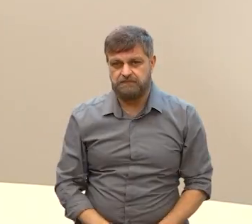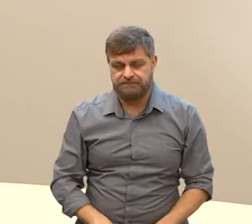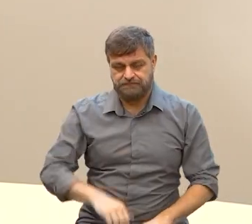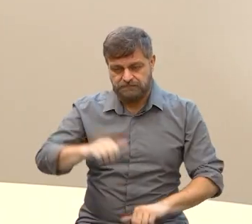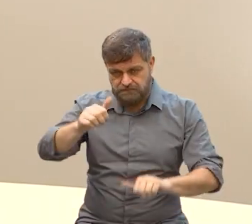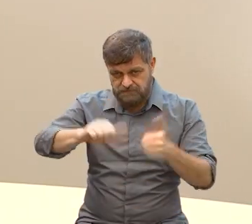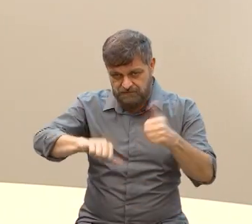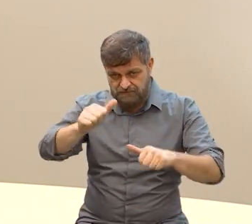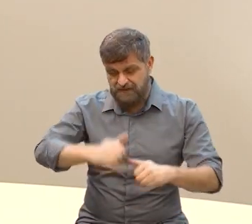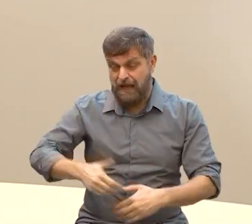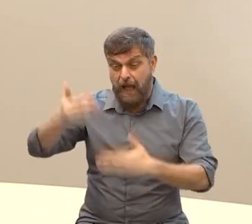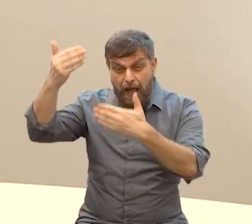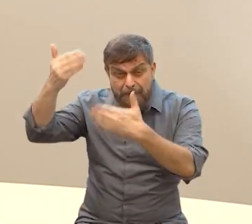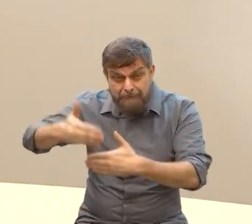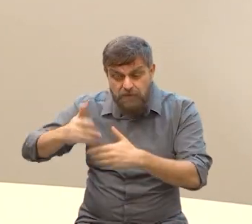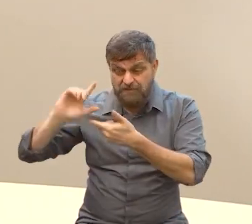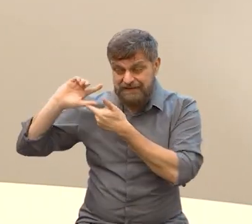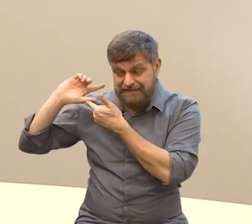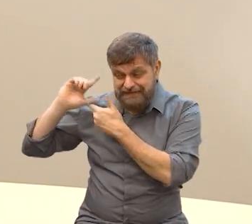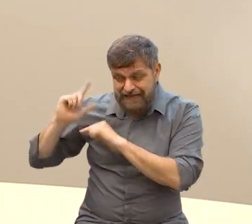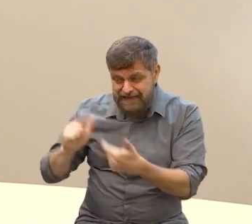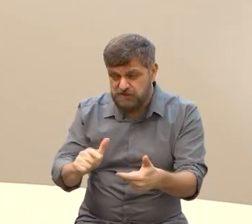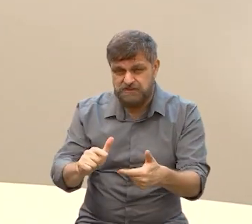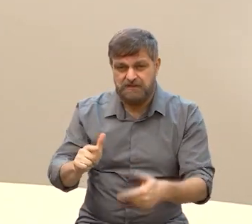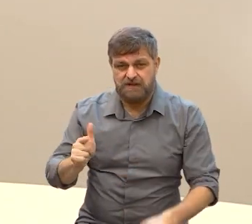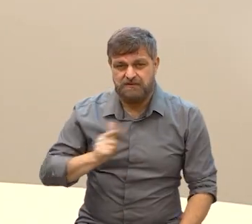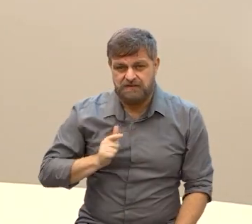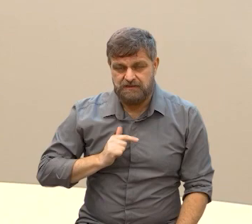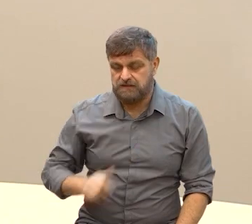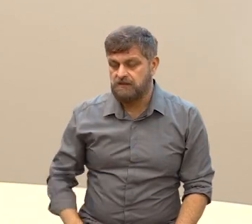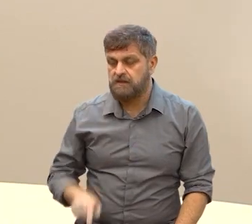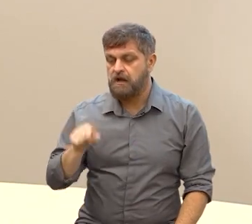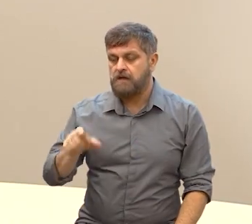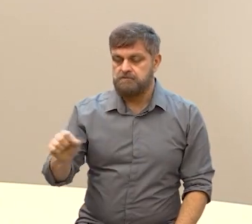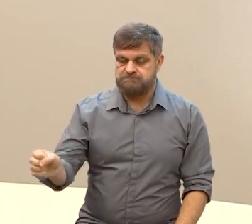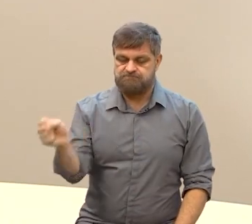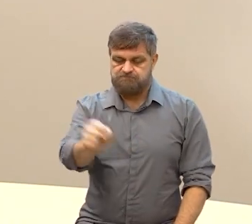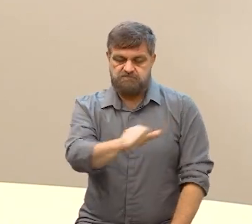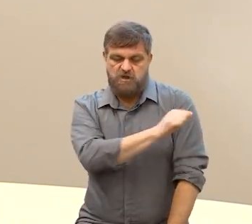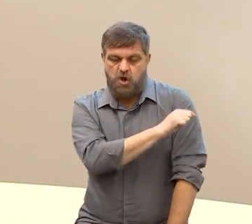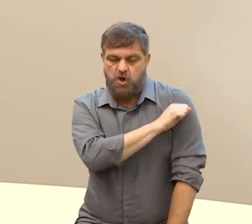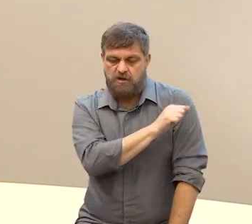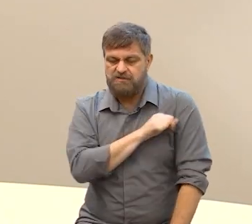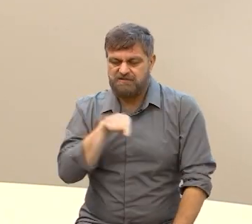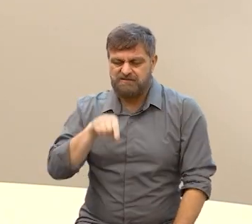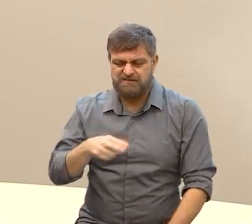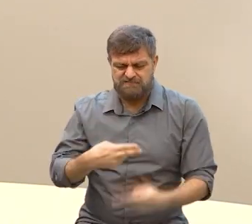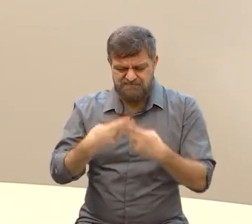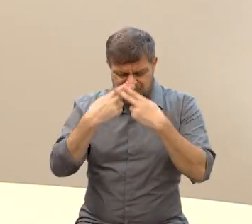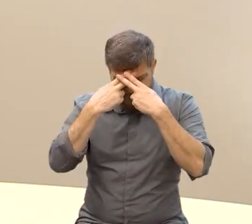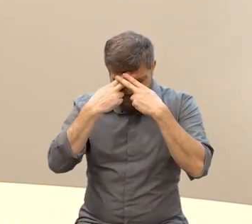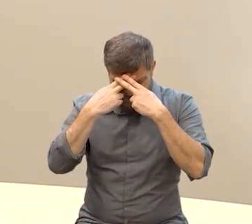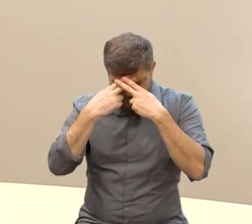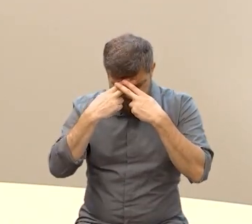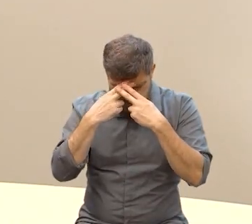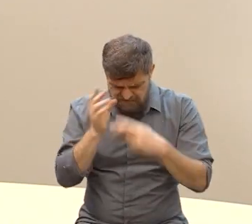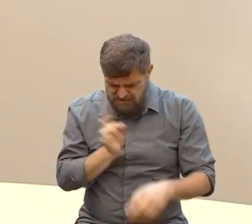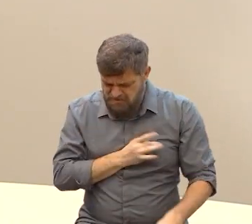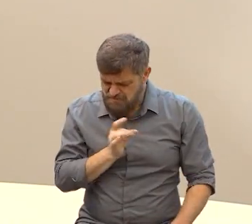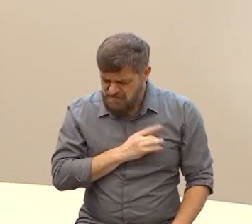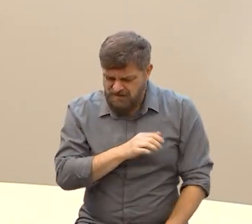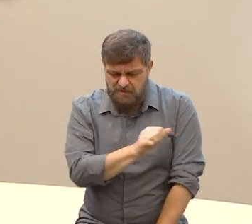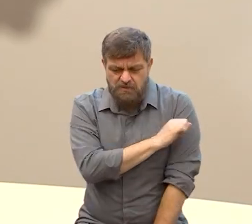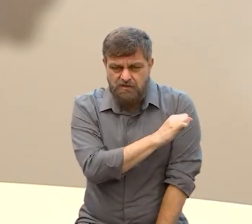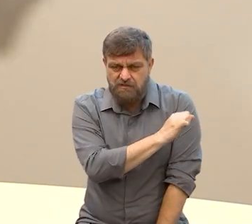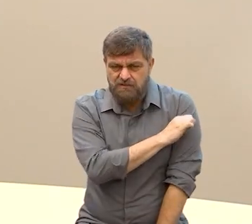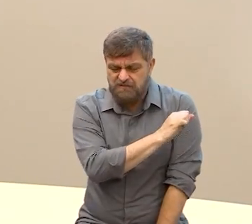dessas provas mais tradicionais, né? Desse teste de pegar o aluno, acaba frustrando o estudante também. A